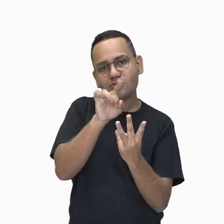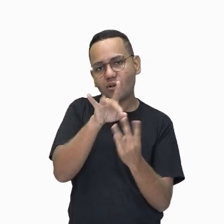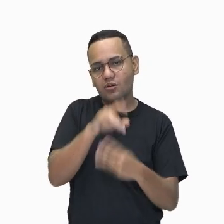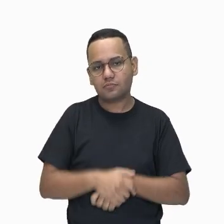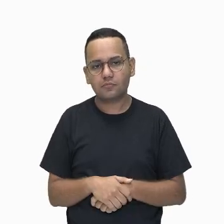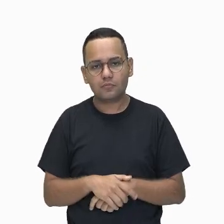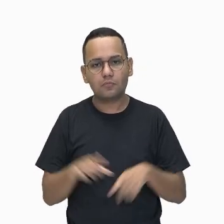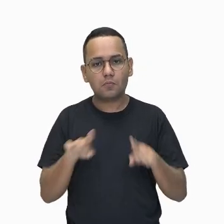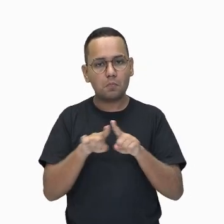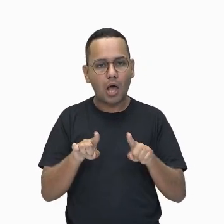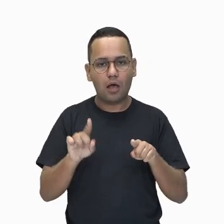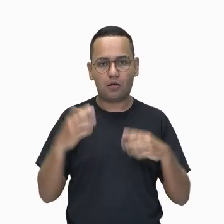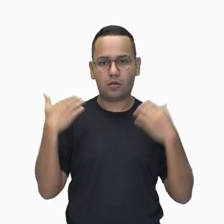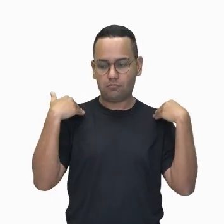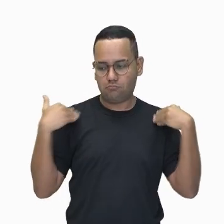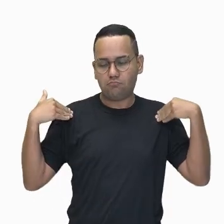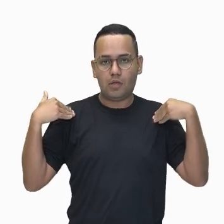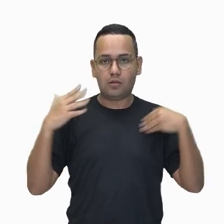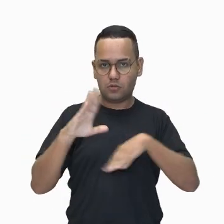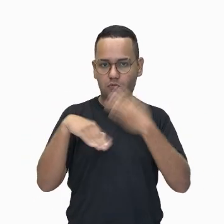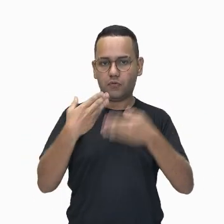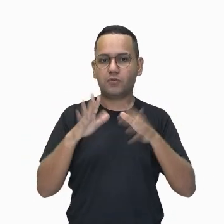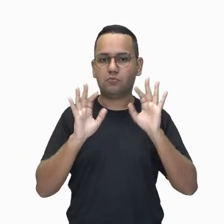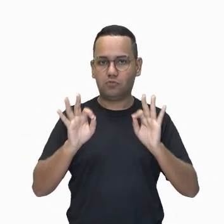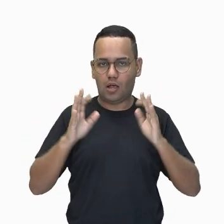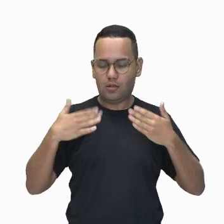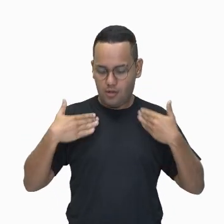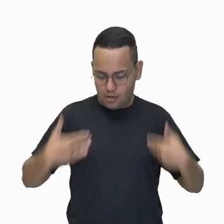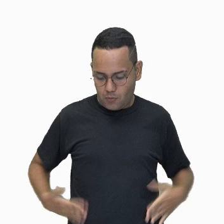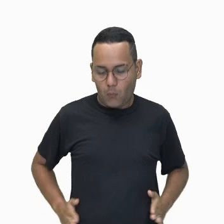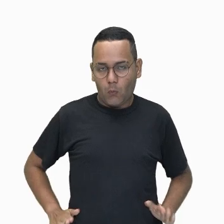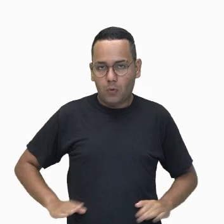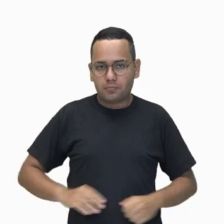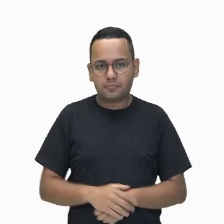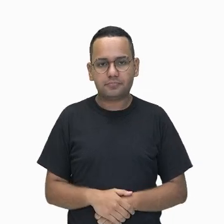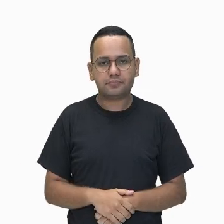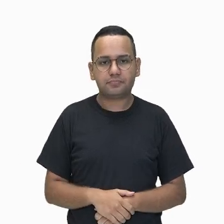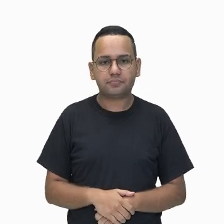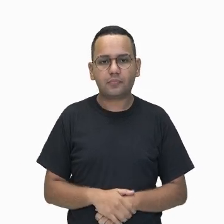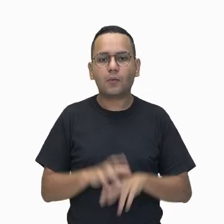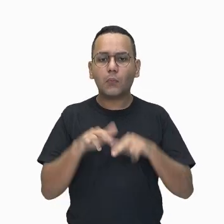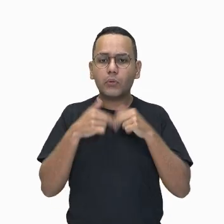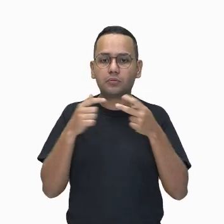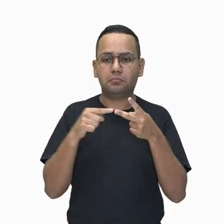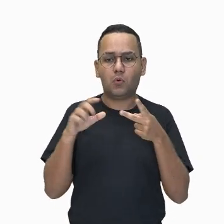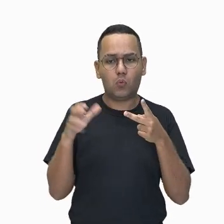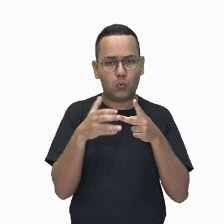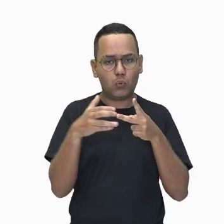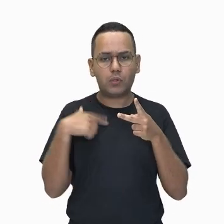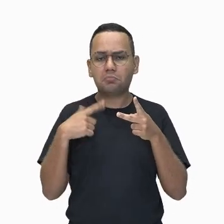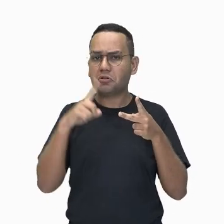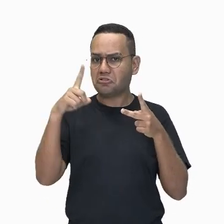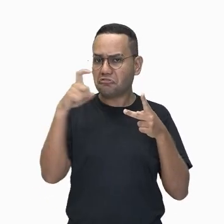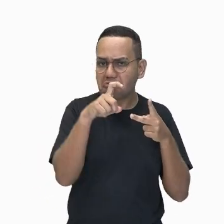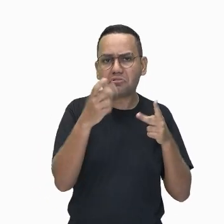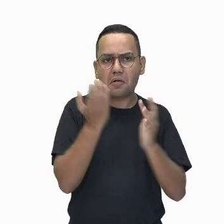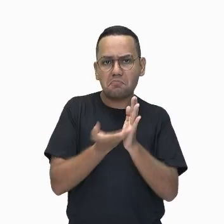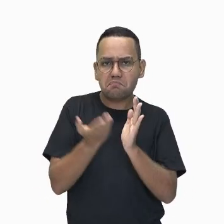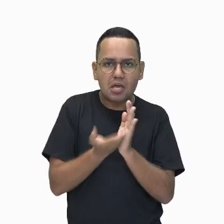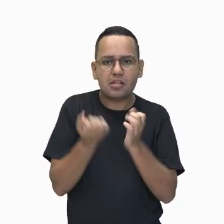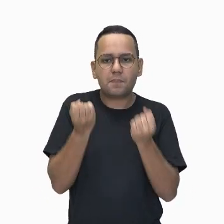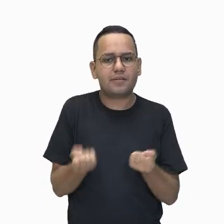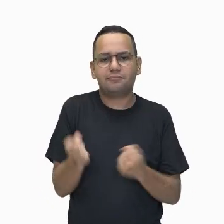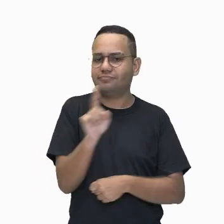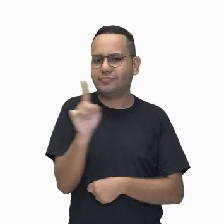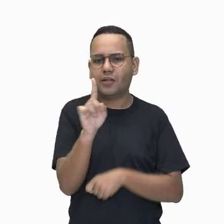superiores são mais desenvolvidos e a cintura mais afinada. Os mesomorfos não têm dificuldade de perder peso, já que eles contam aí com um